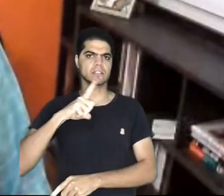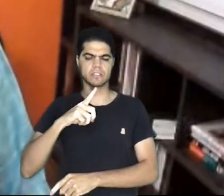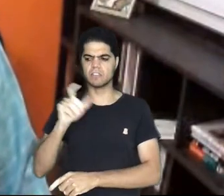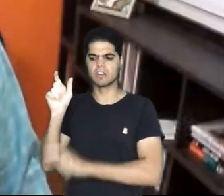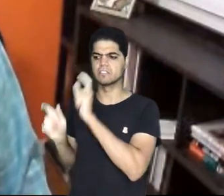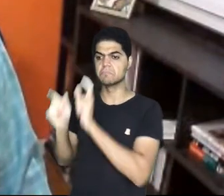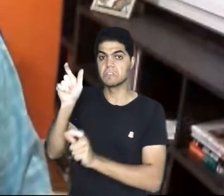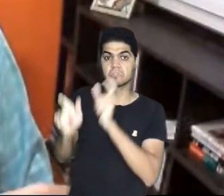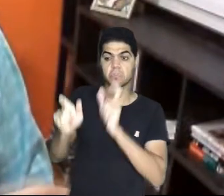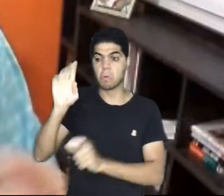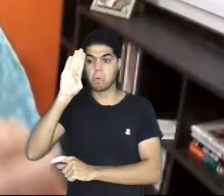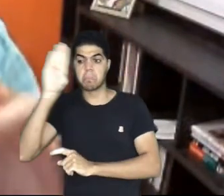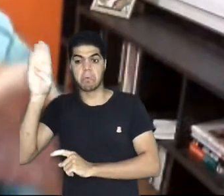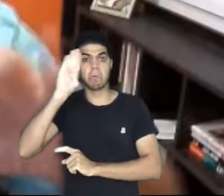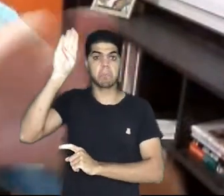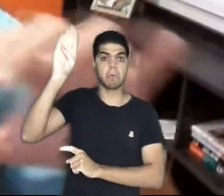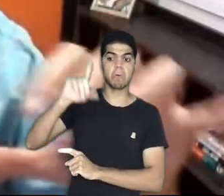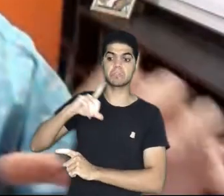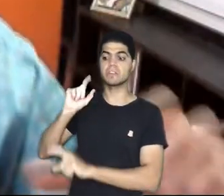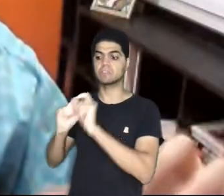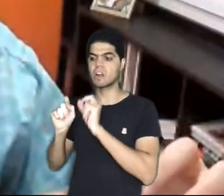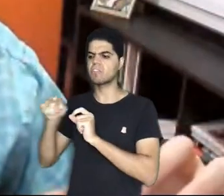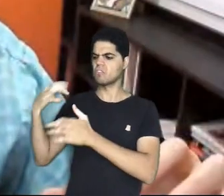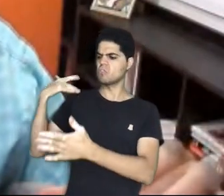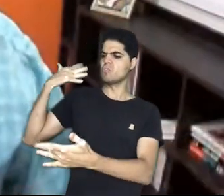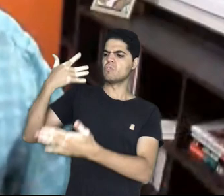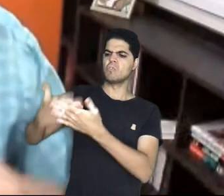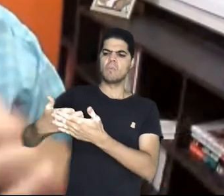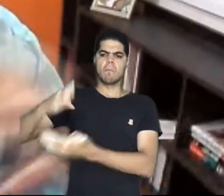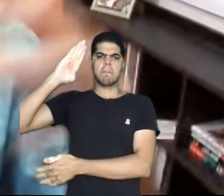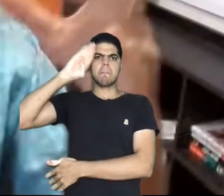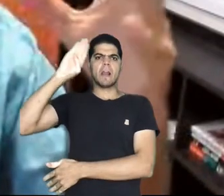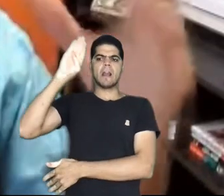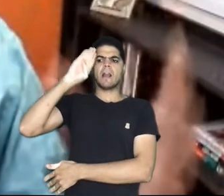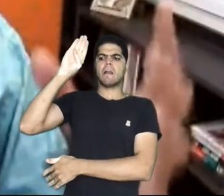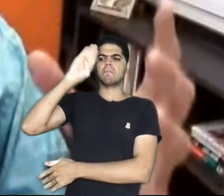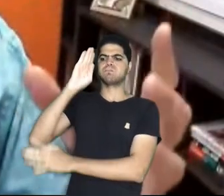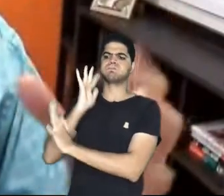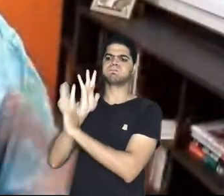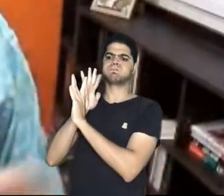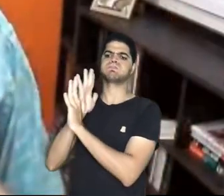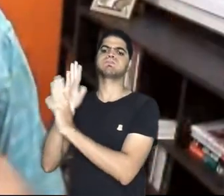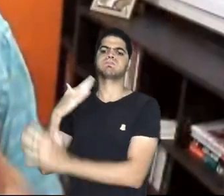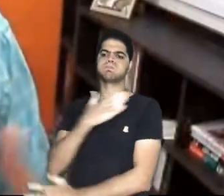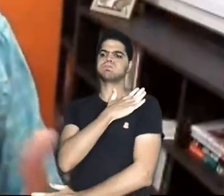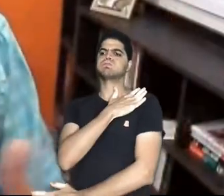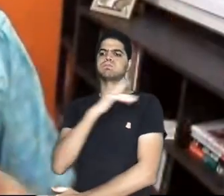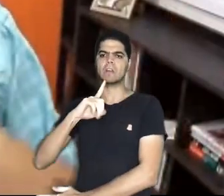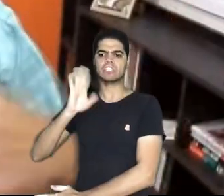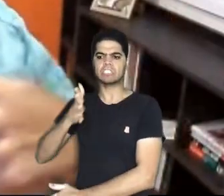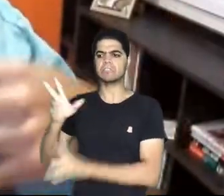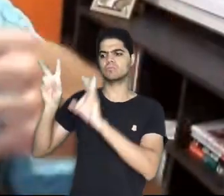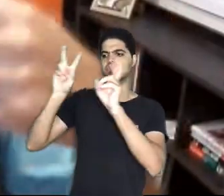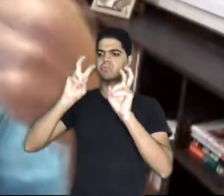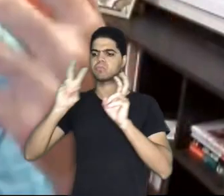da independência, de uma história política militar de grandes feitos, uma história